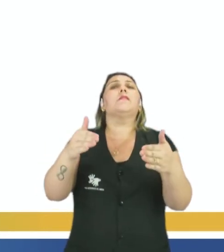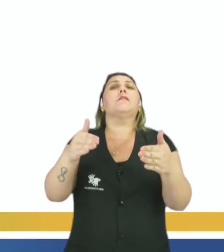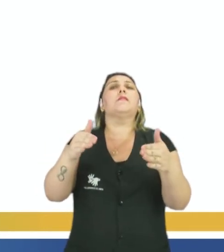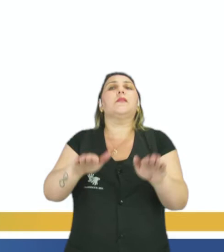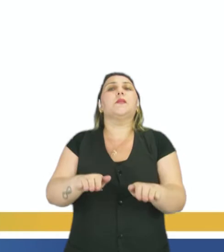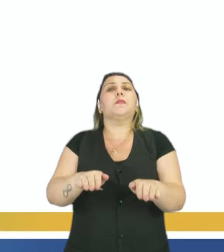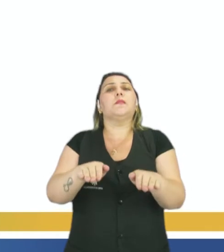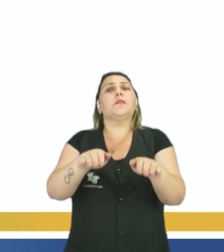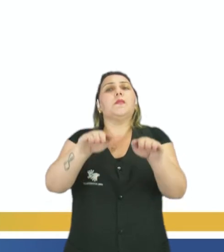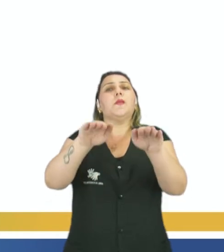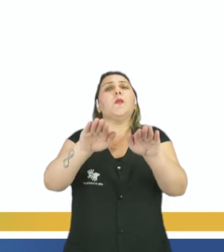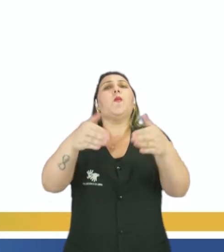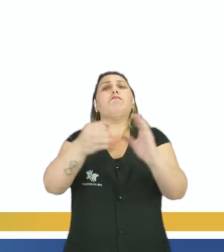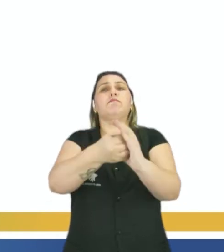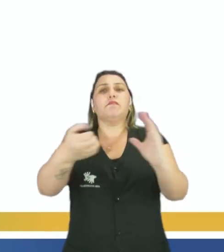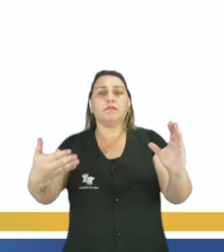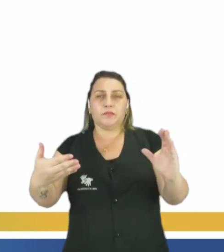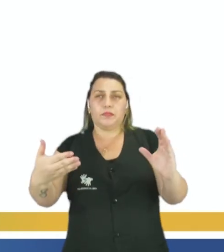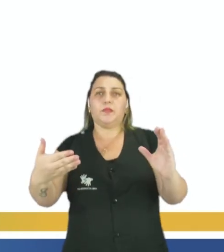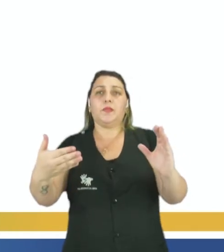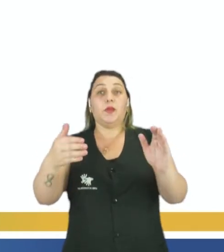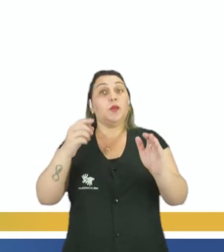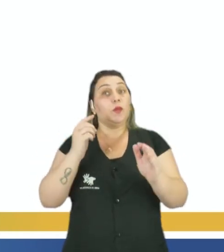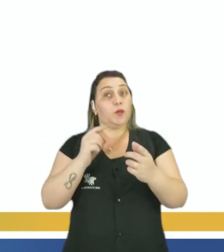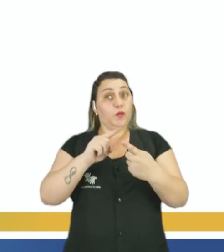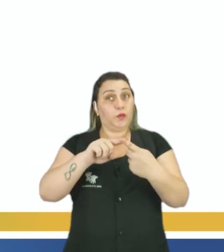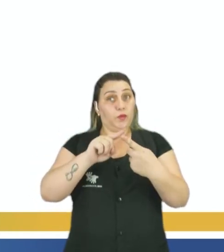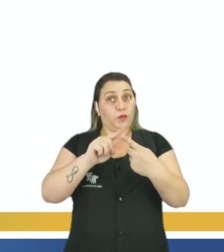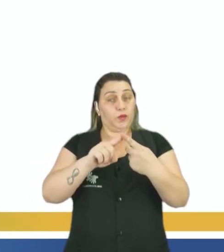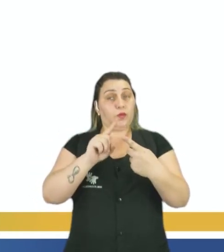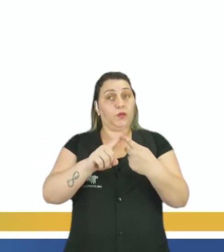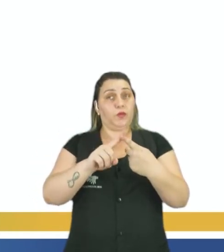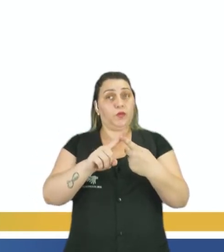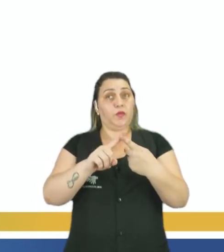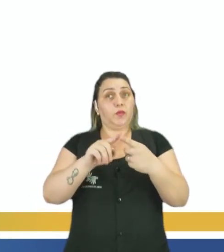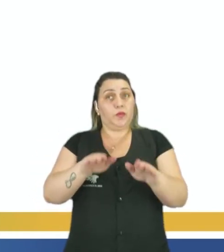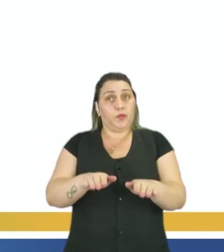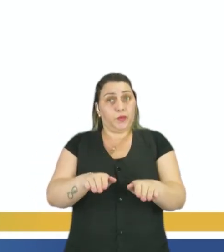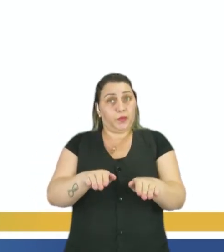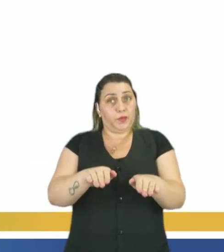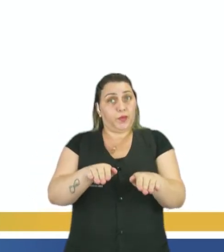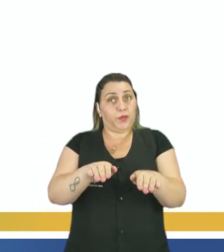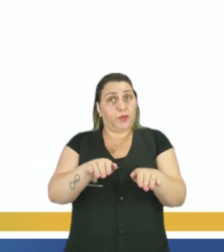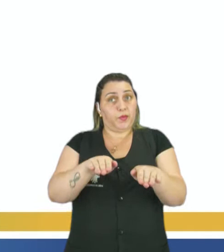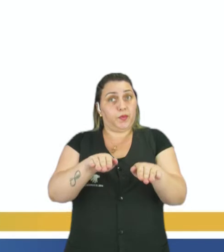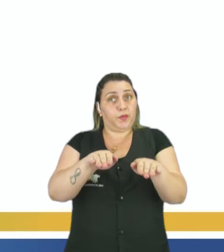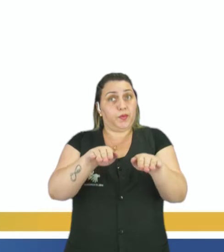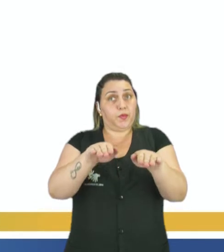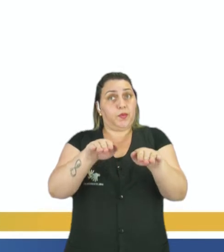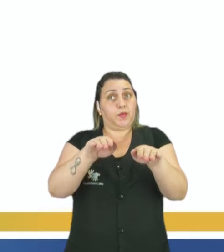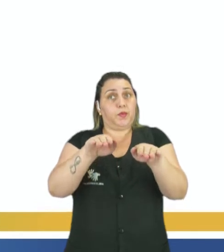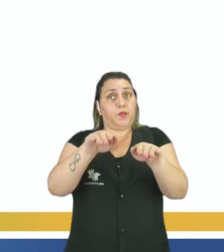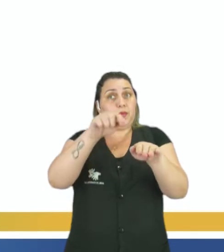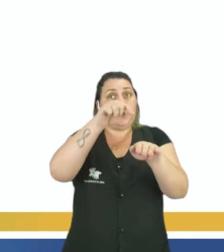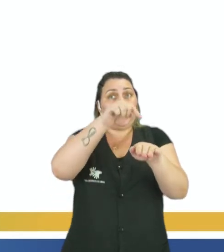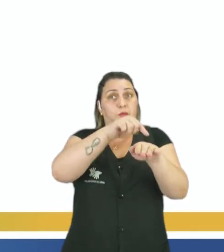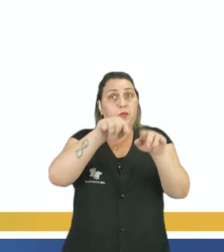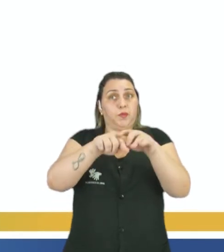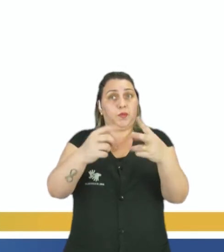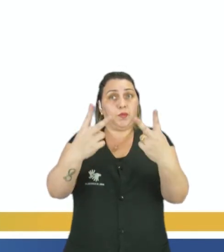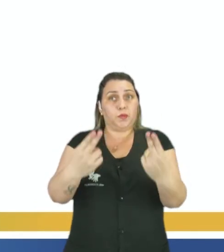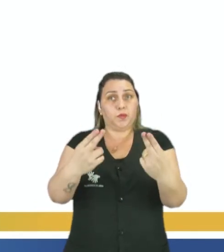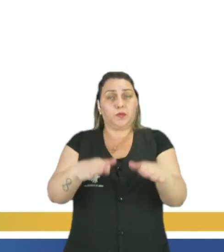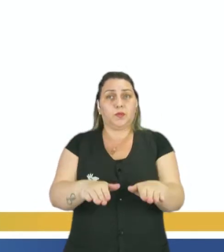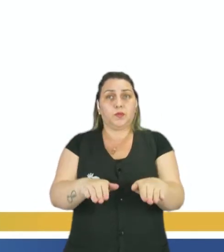diretamente proporcional? É que quando uma grandeza cresce, a outra também